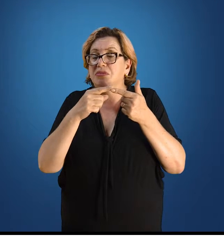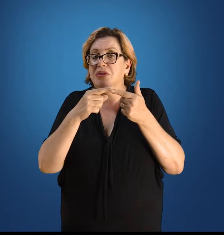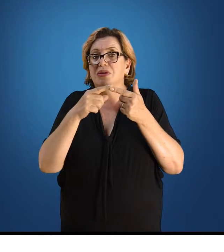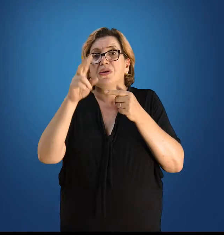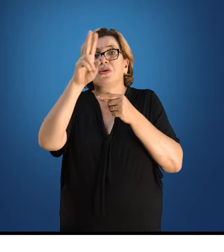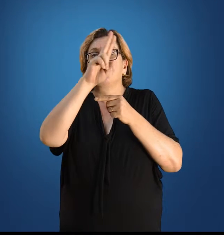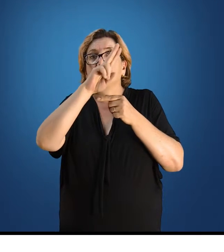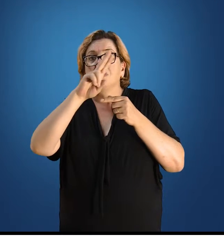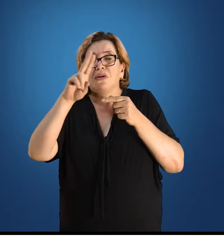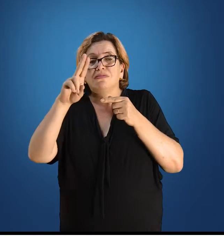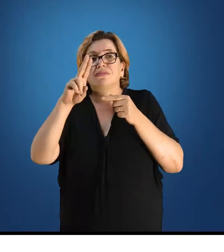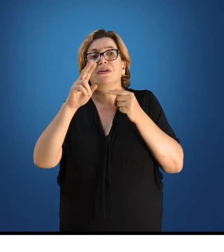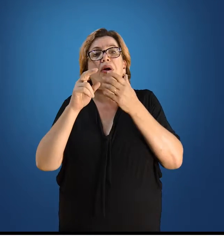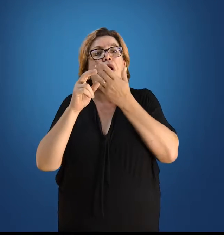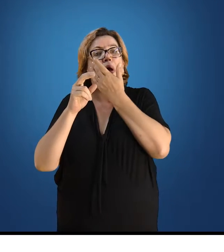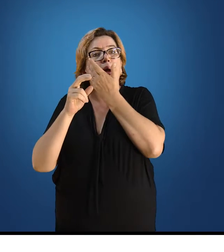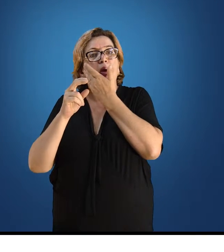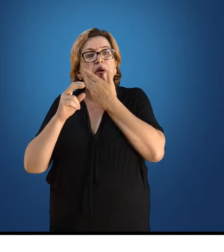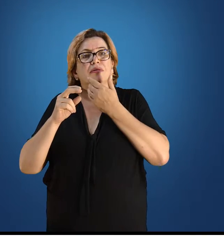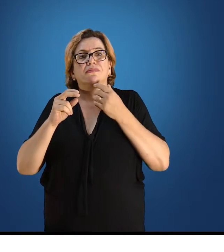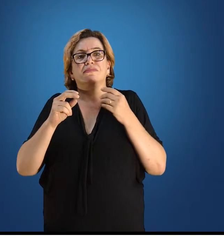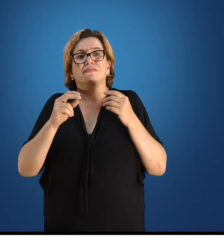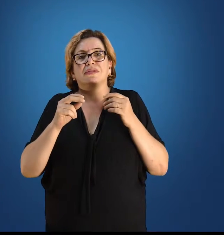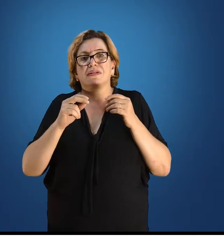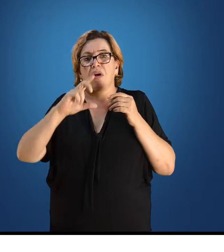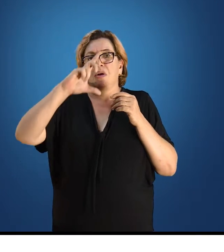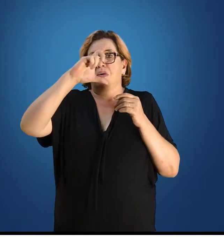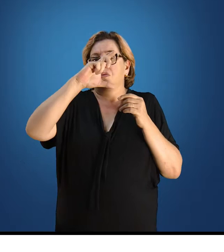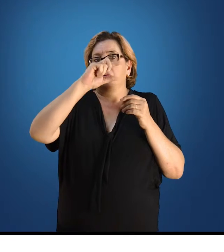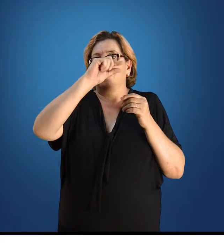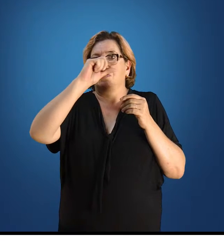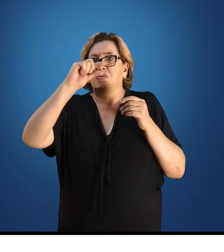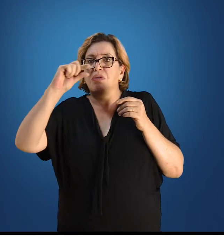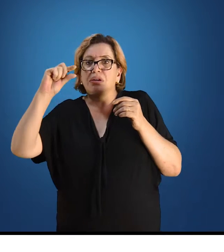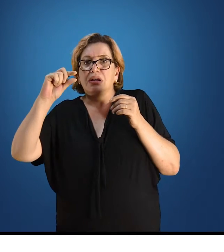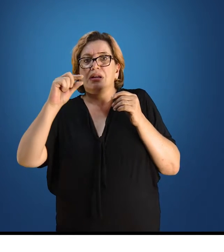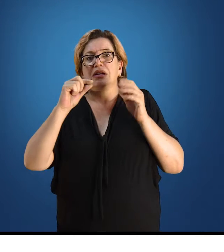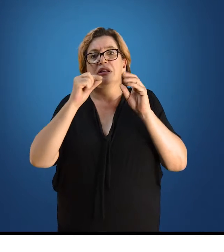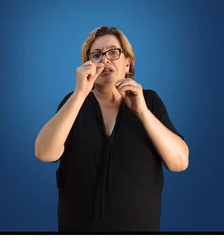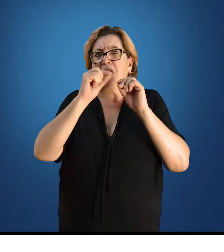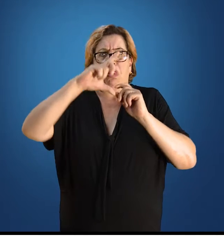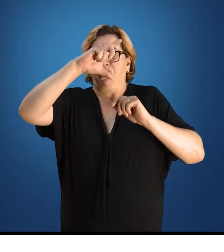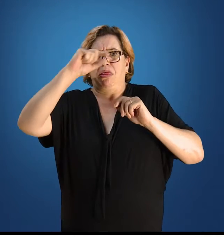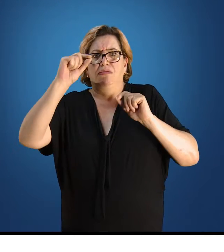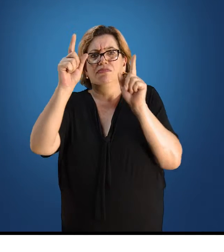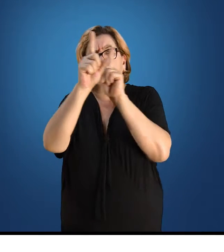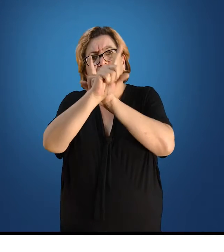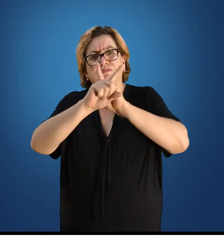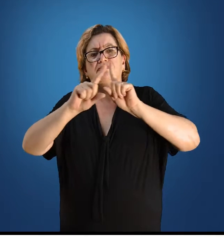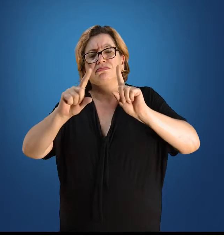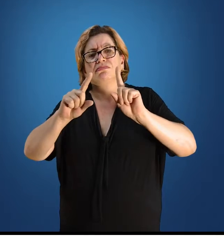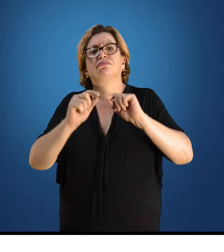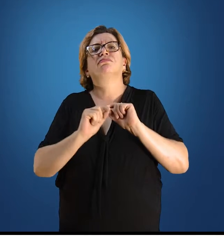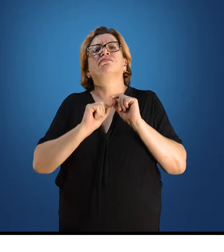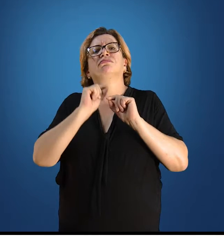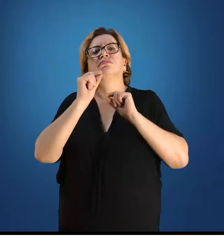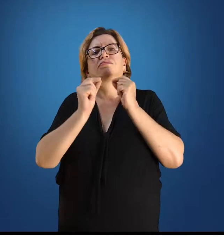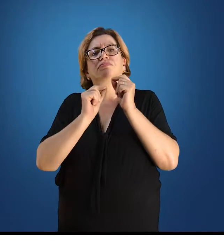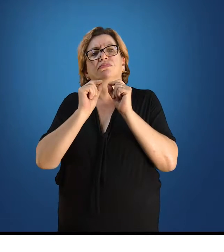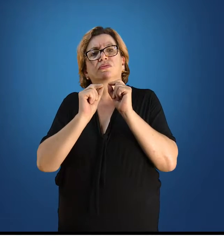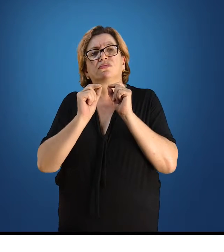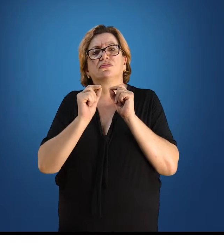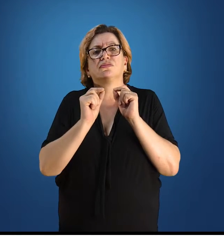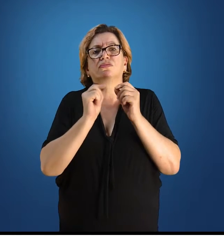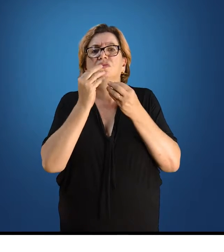o nome do capítulo, veja que aqui não entrou em caixa alta, né? Imagens da juventude na era moderna. Né? Aí